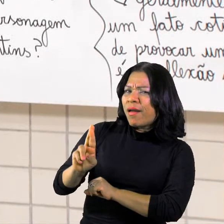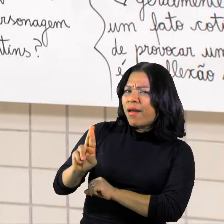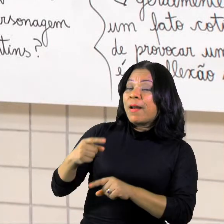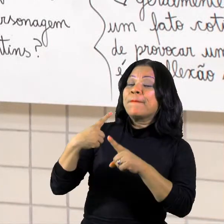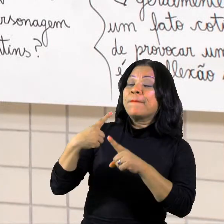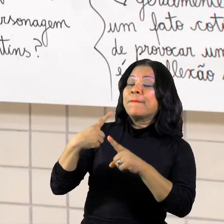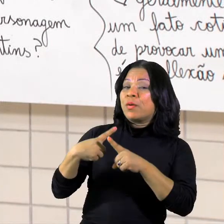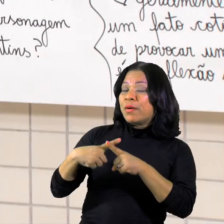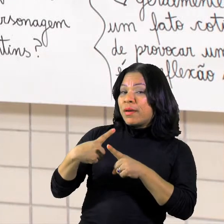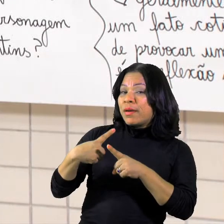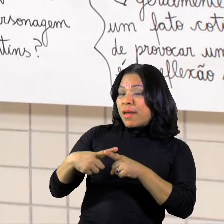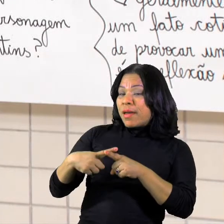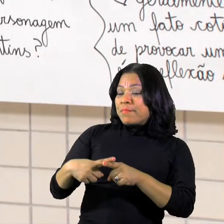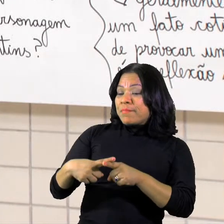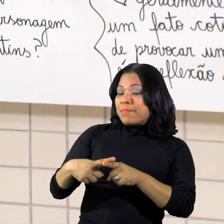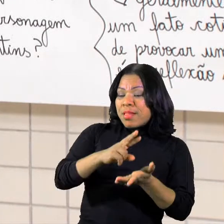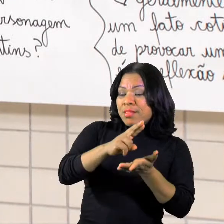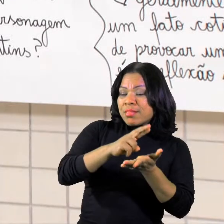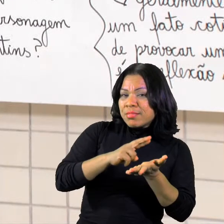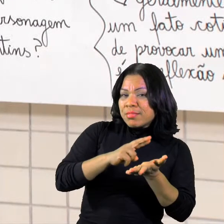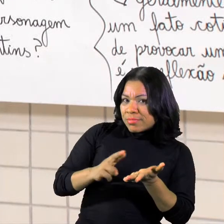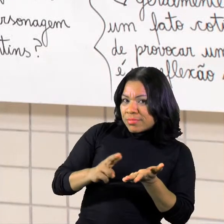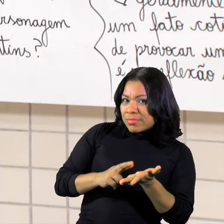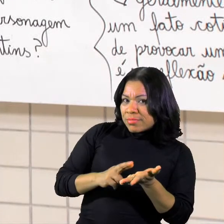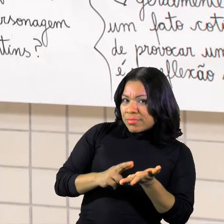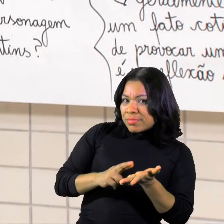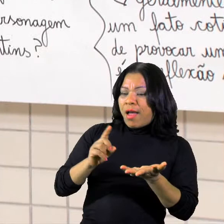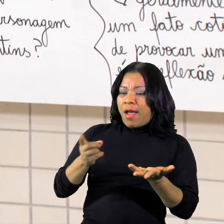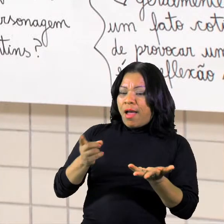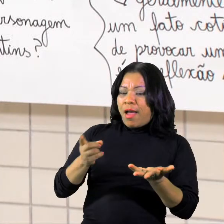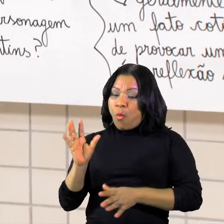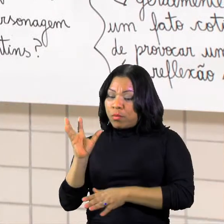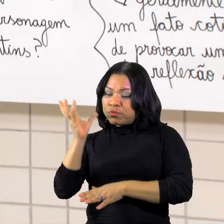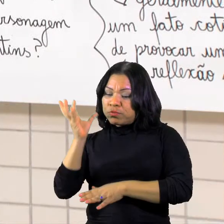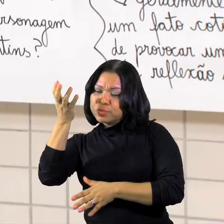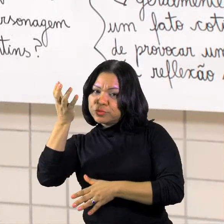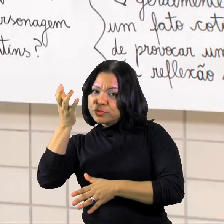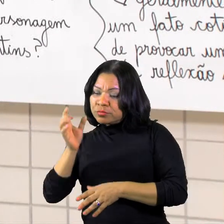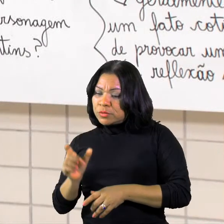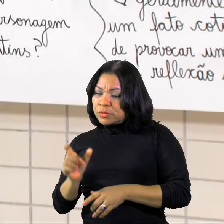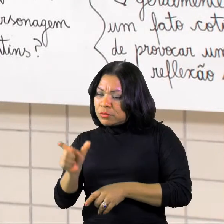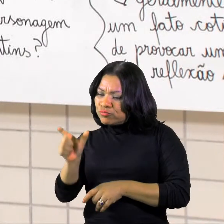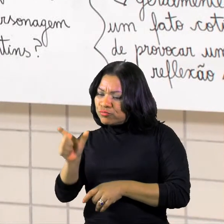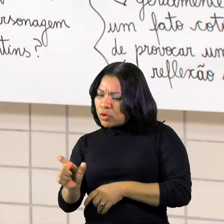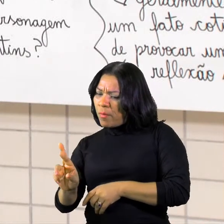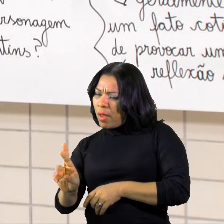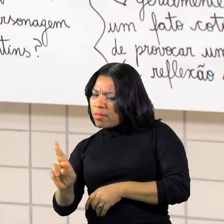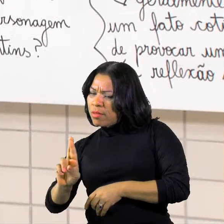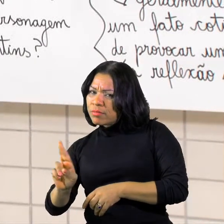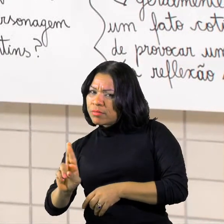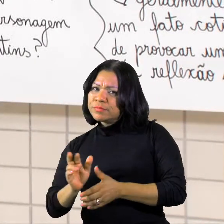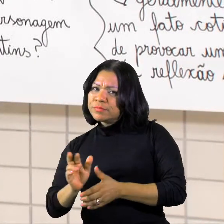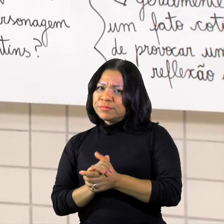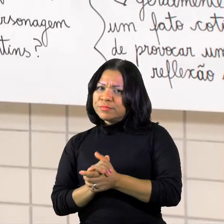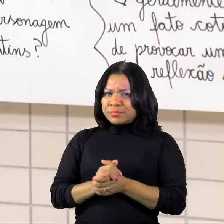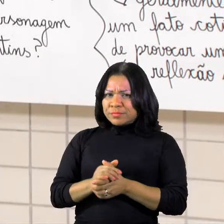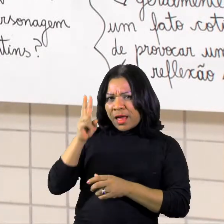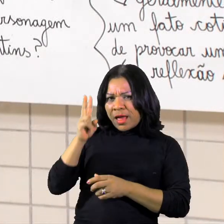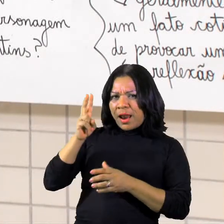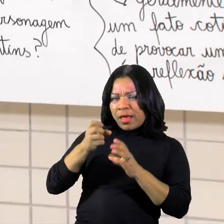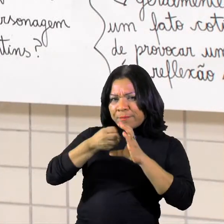um fato determinado de uma região. E vocês lembram das características da crônica? Que ela é um